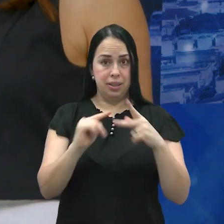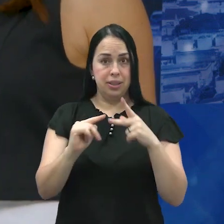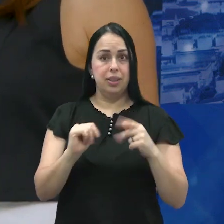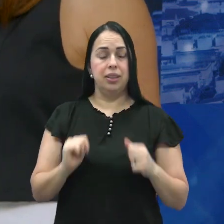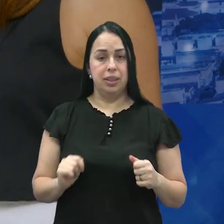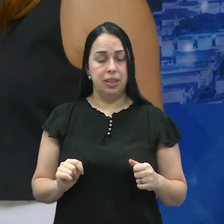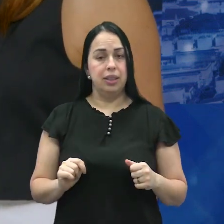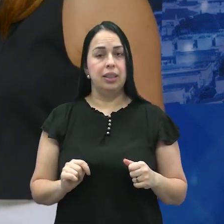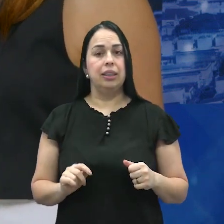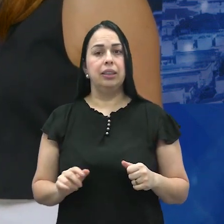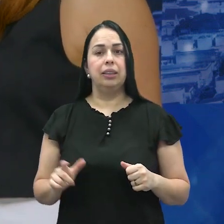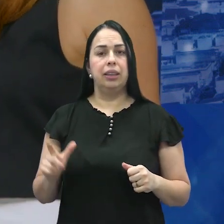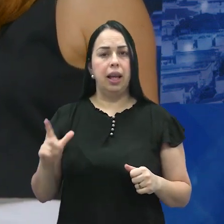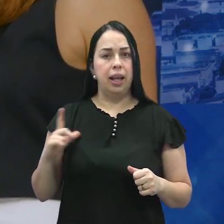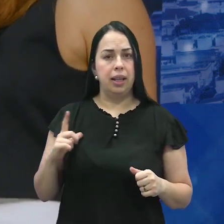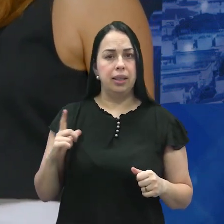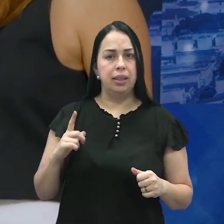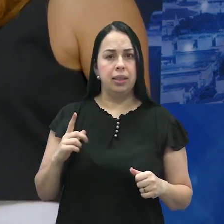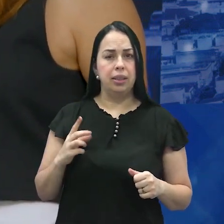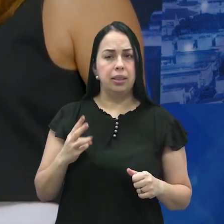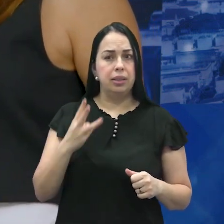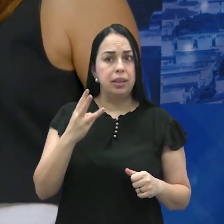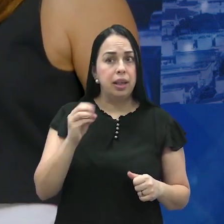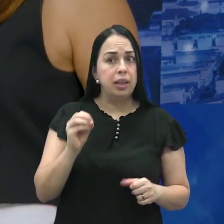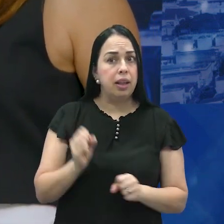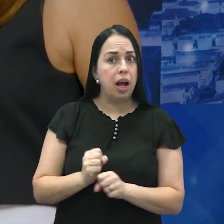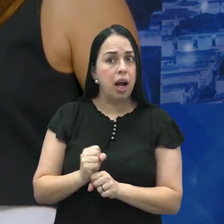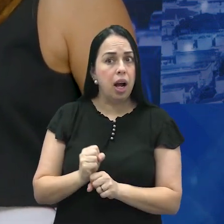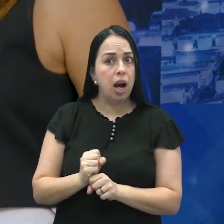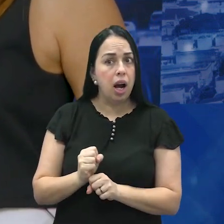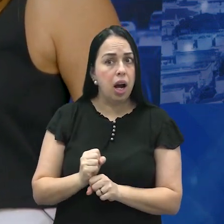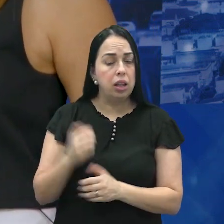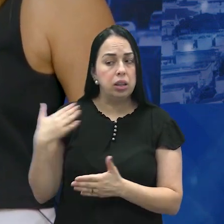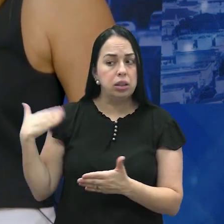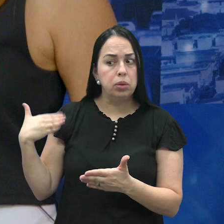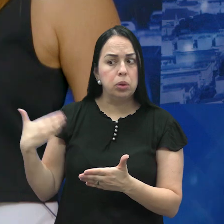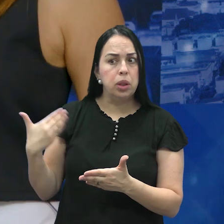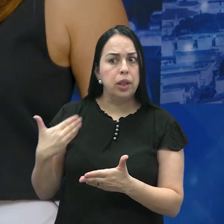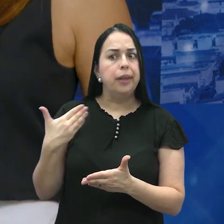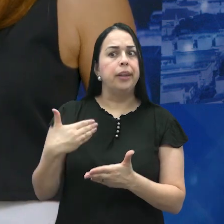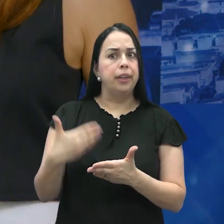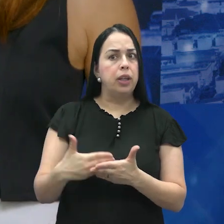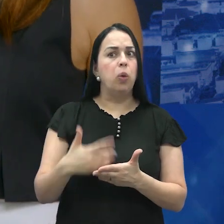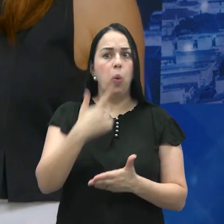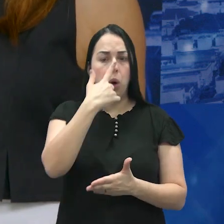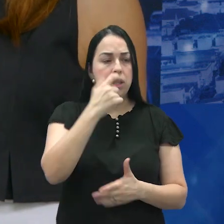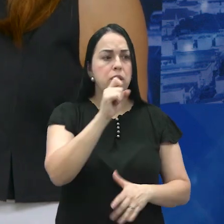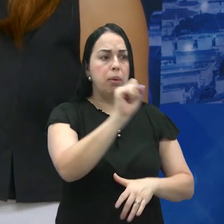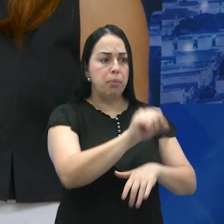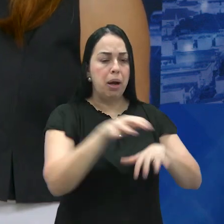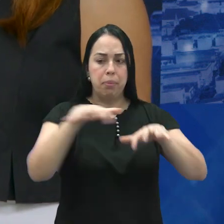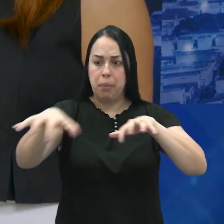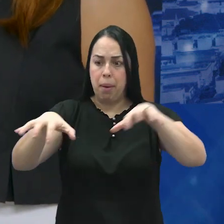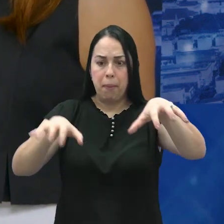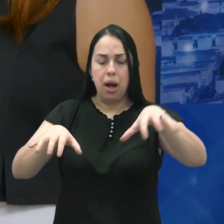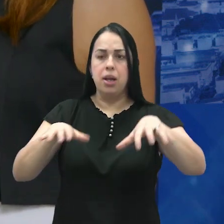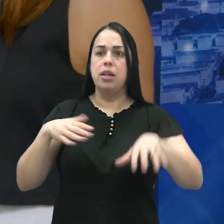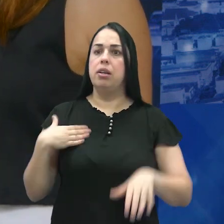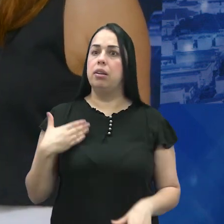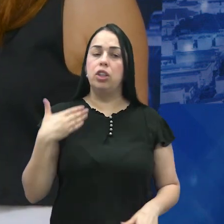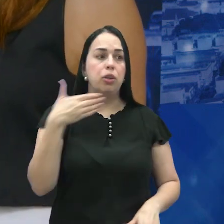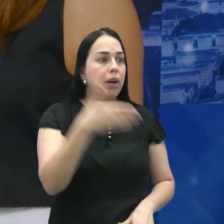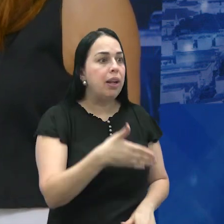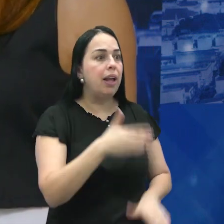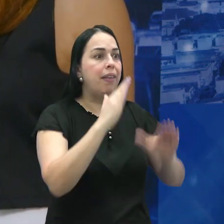dos Campos, nós temos mais de 30 anos de uma coleta seletiva ininterrupta, que a coleta passa na porta, o que a gente chama